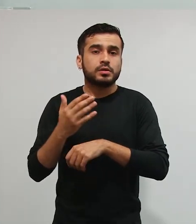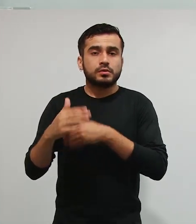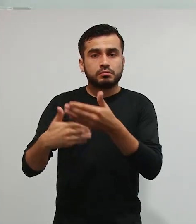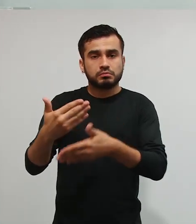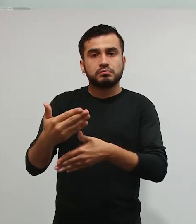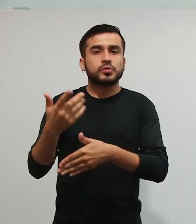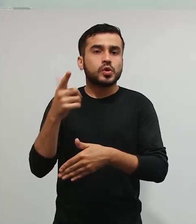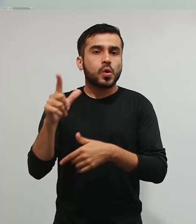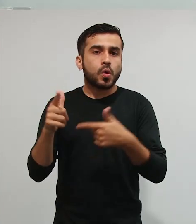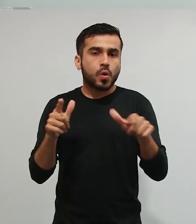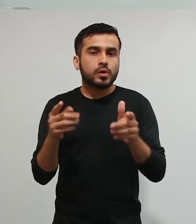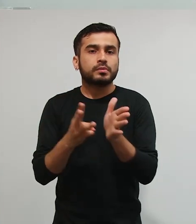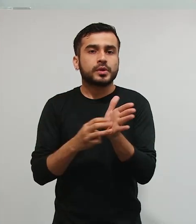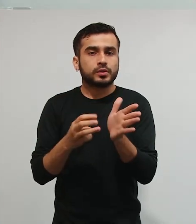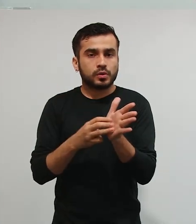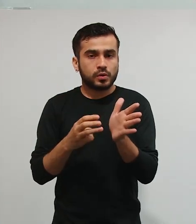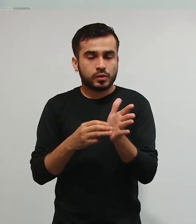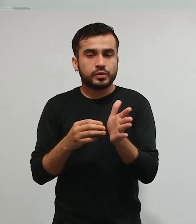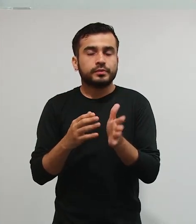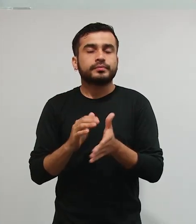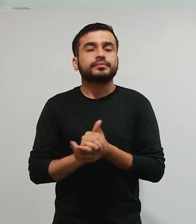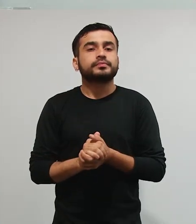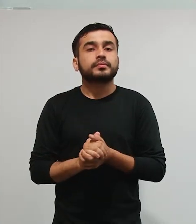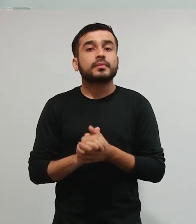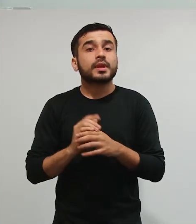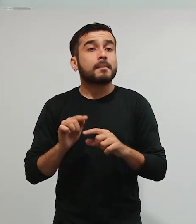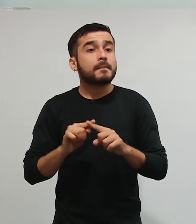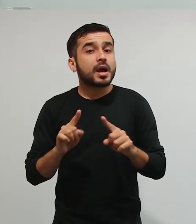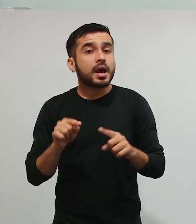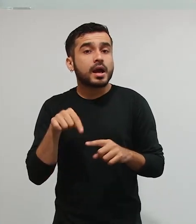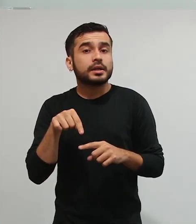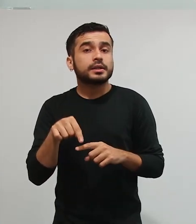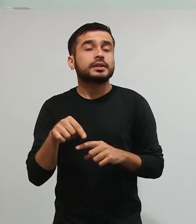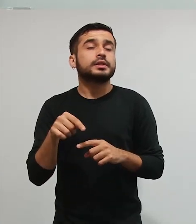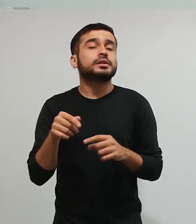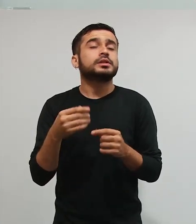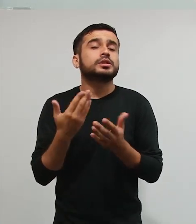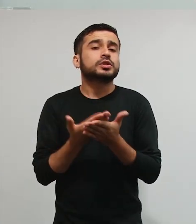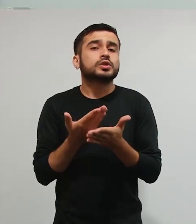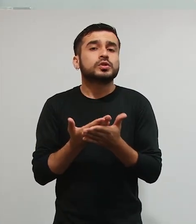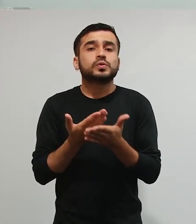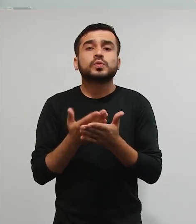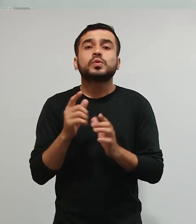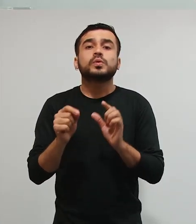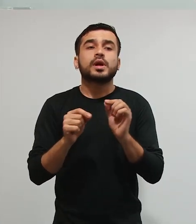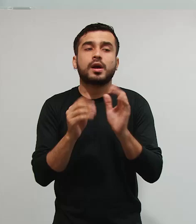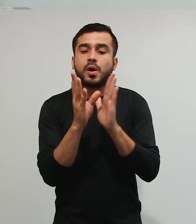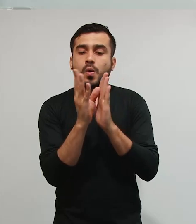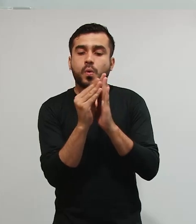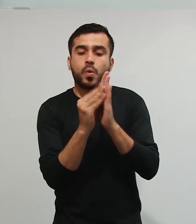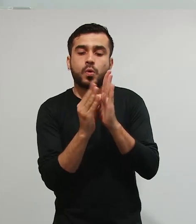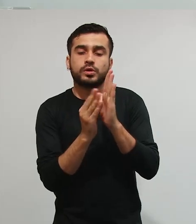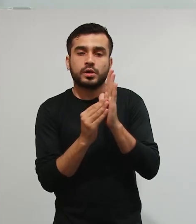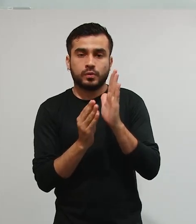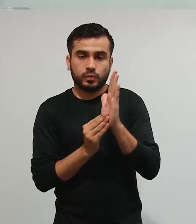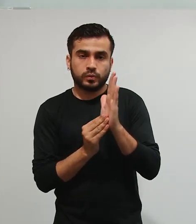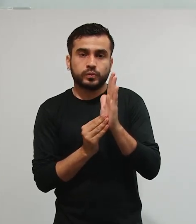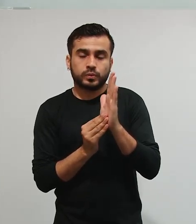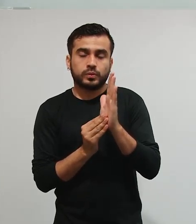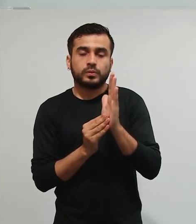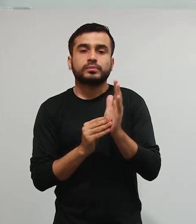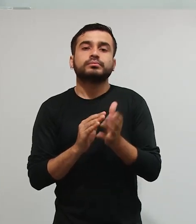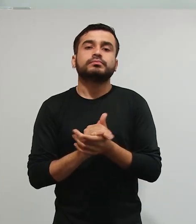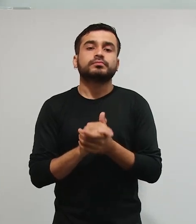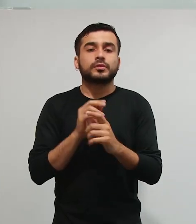no percurso formativo de metodologia dos trabalhos acadêmicos científicos. Aqui a gente estuda bastante o teor dessa